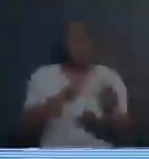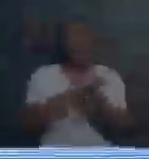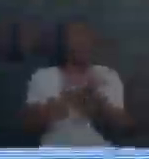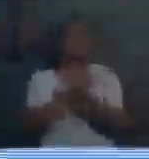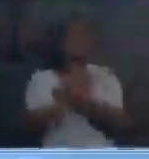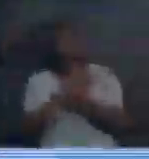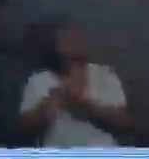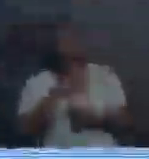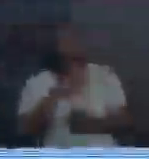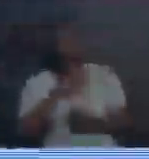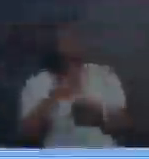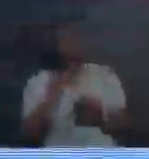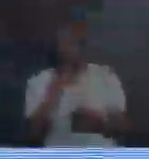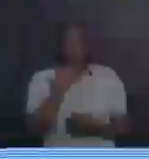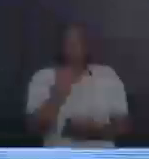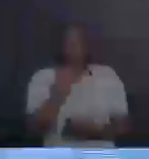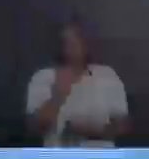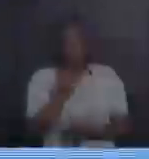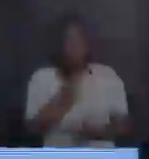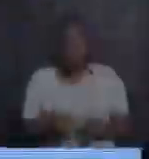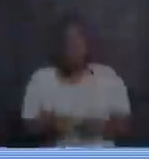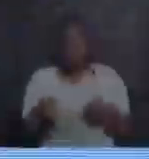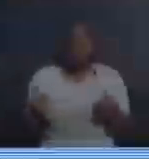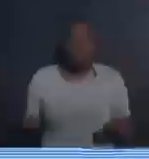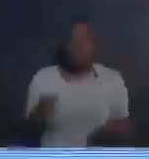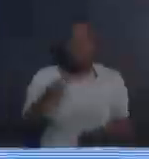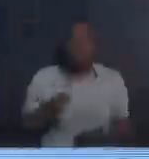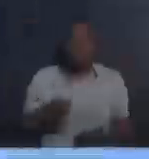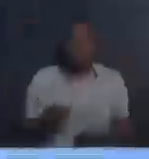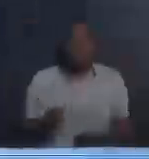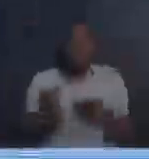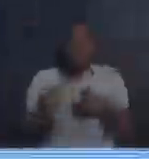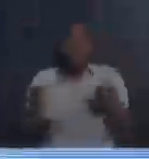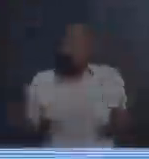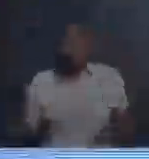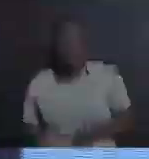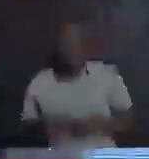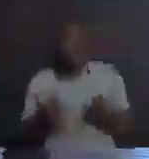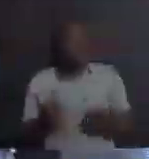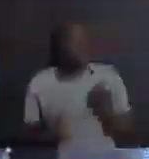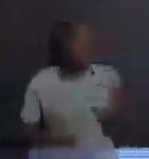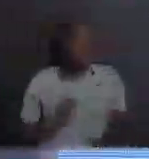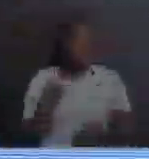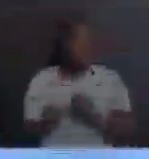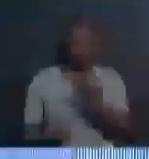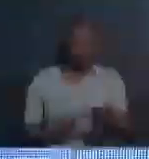Ninguém. Sabe o que é bonito? É você não ter e dar. O partir do pão.